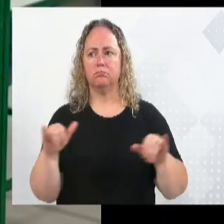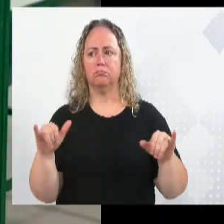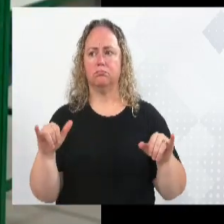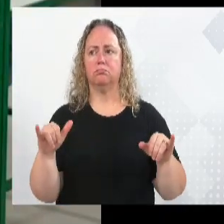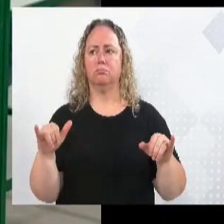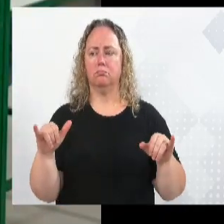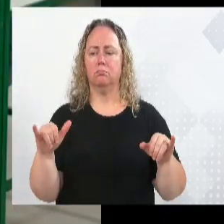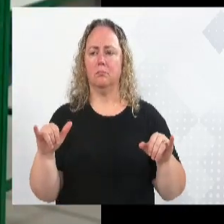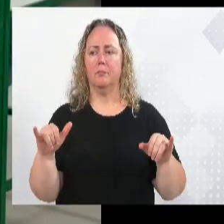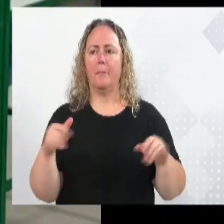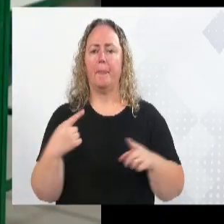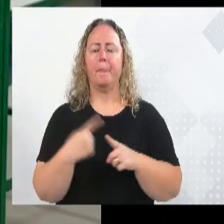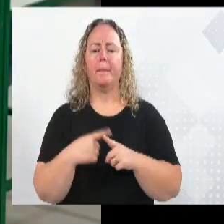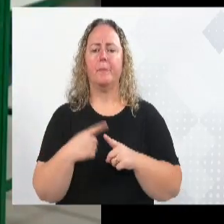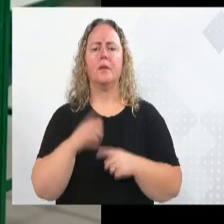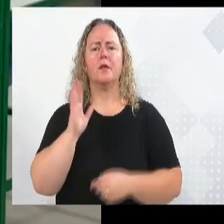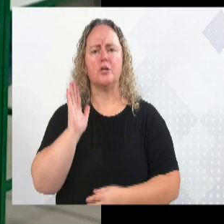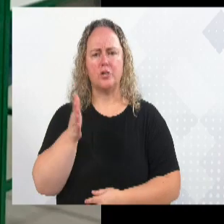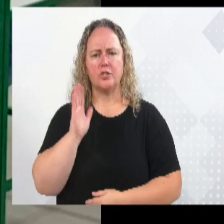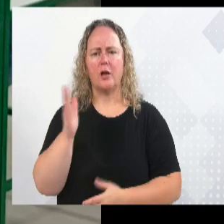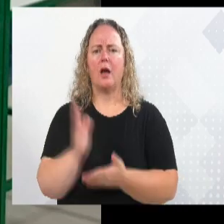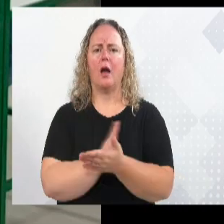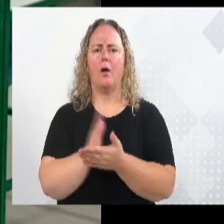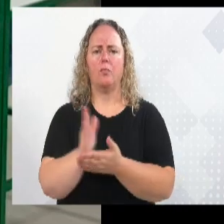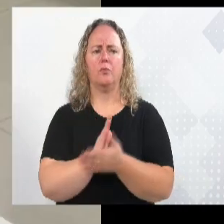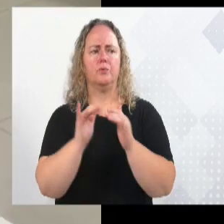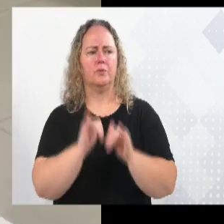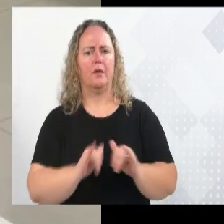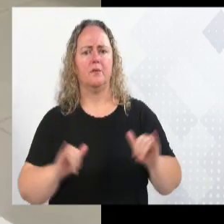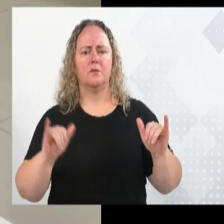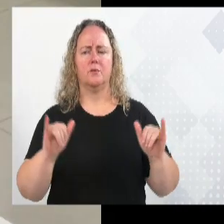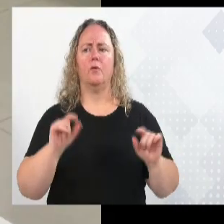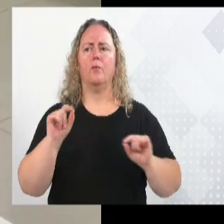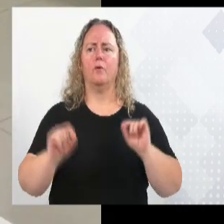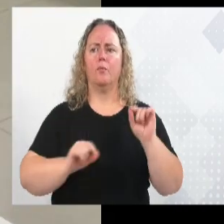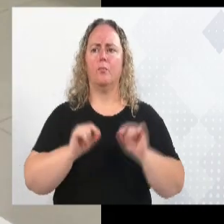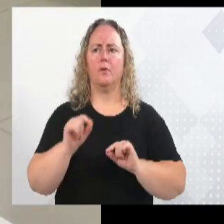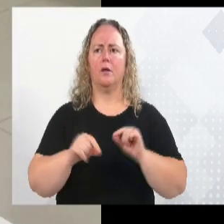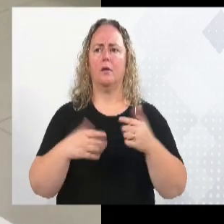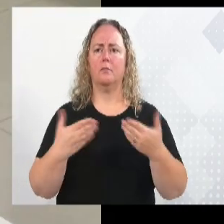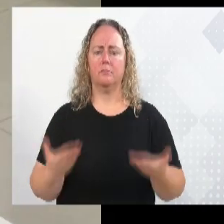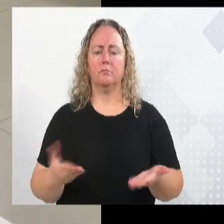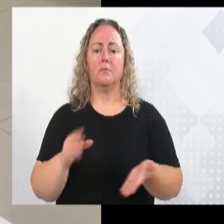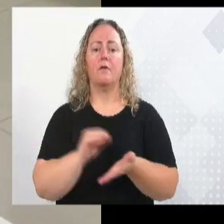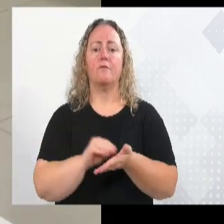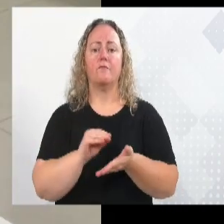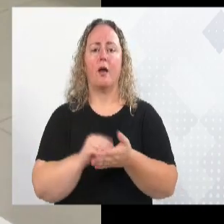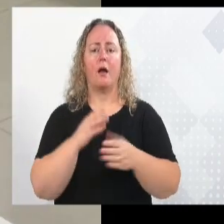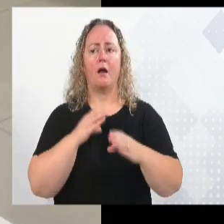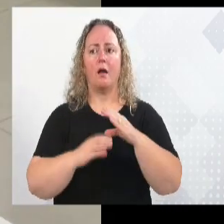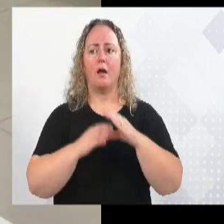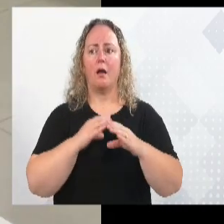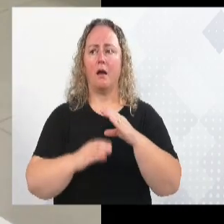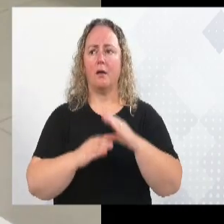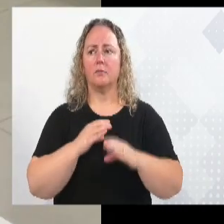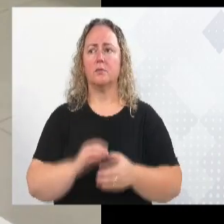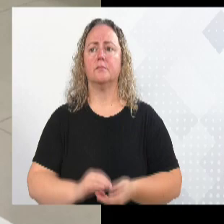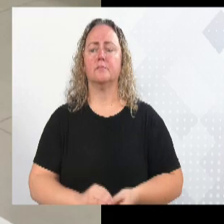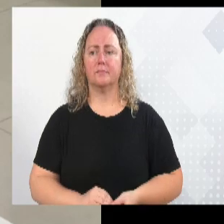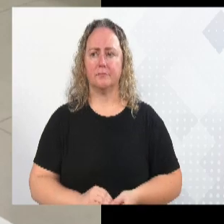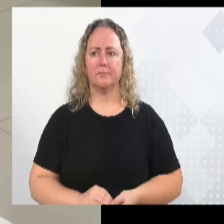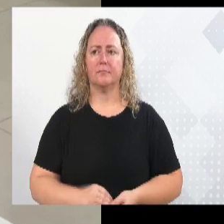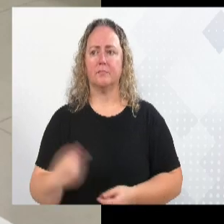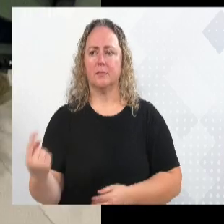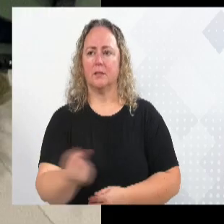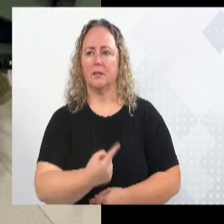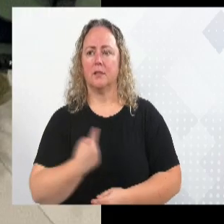conta dessas Como já foi mencionado por alguns aqui a falta de de comunicação e nós vereadores